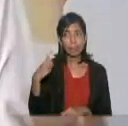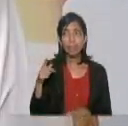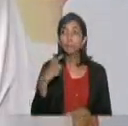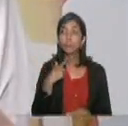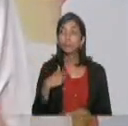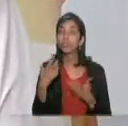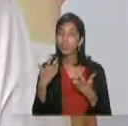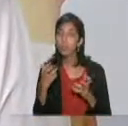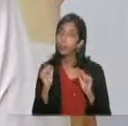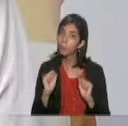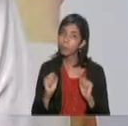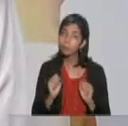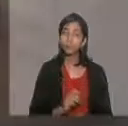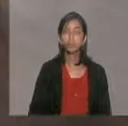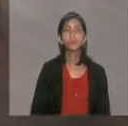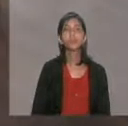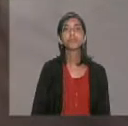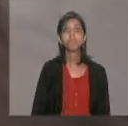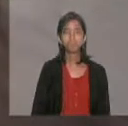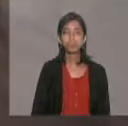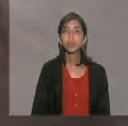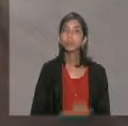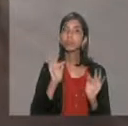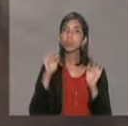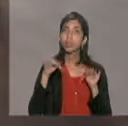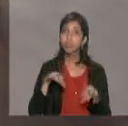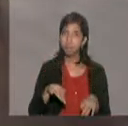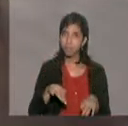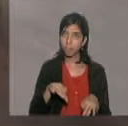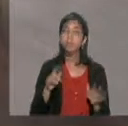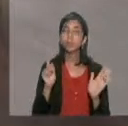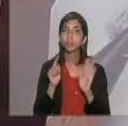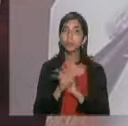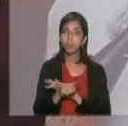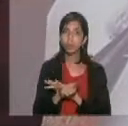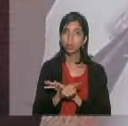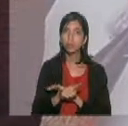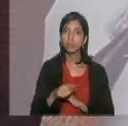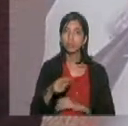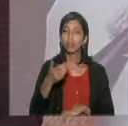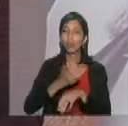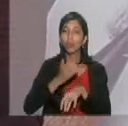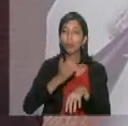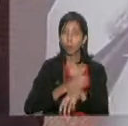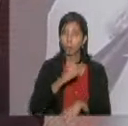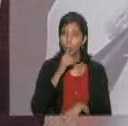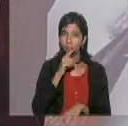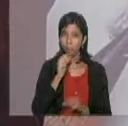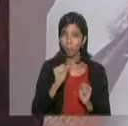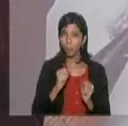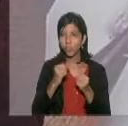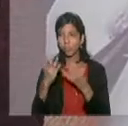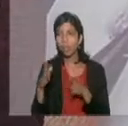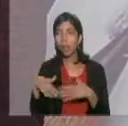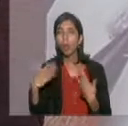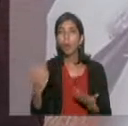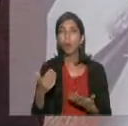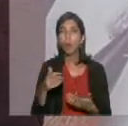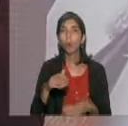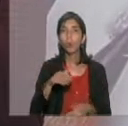Isso serve... Como se fosse um gancho? Sim, faz um gancho, um anzol, né? E puxa para frente. Isso serve para alimento e serve para objeto também. Então engoliu